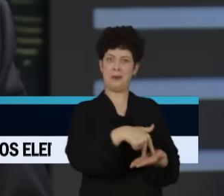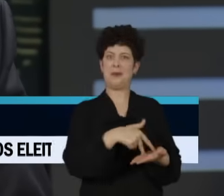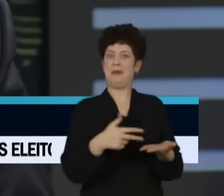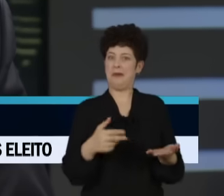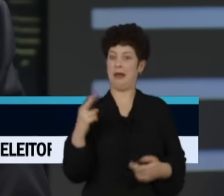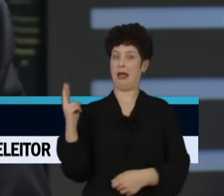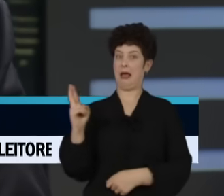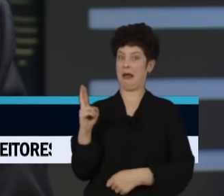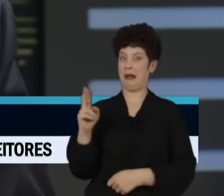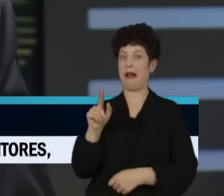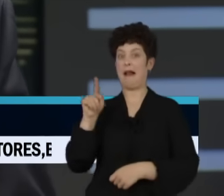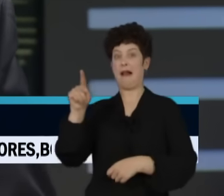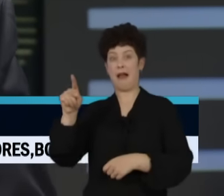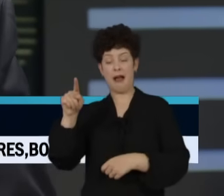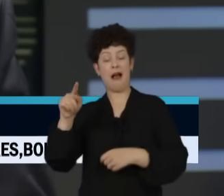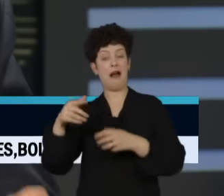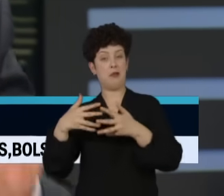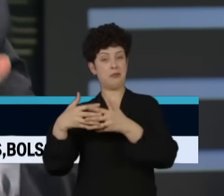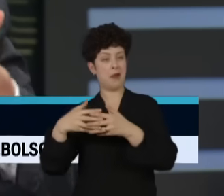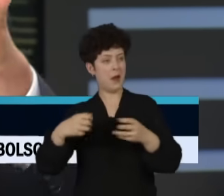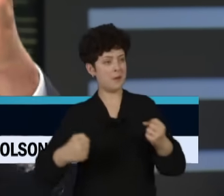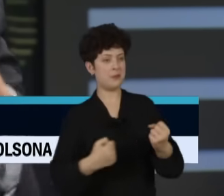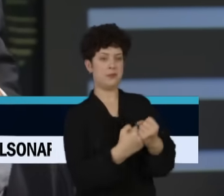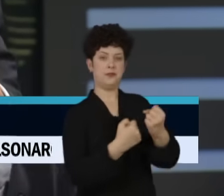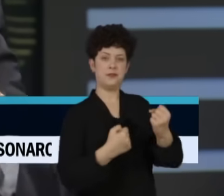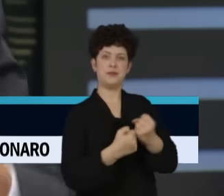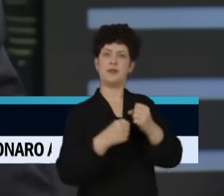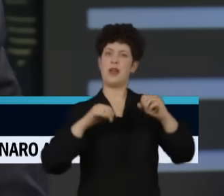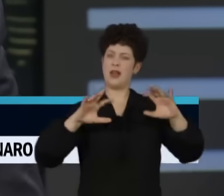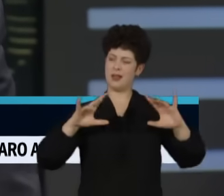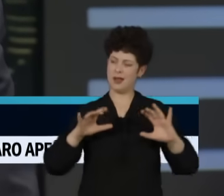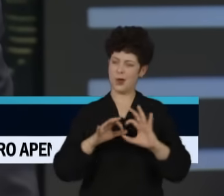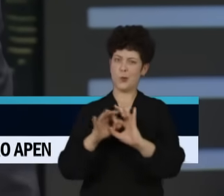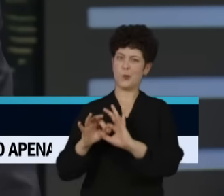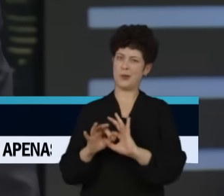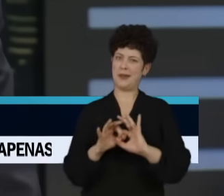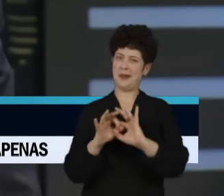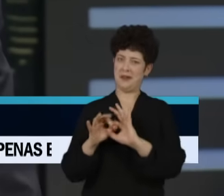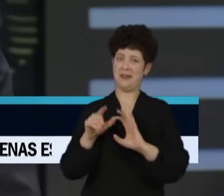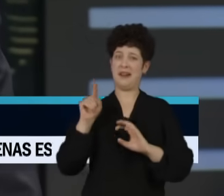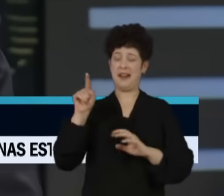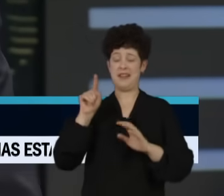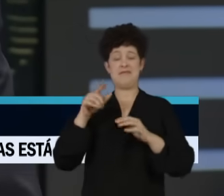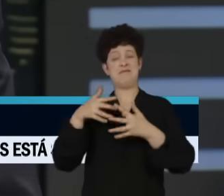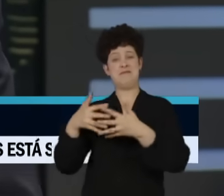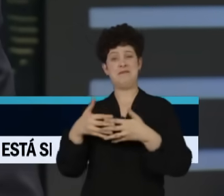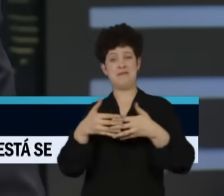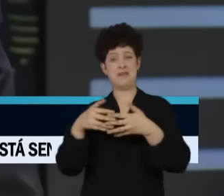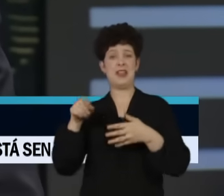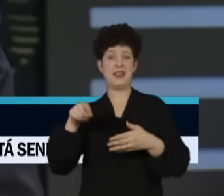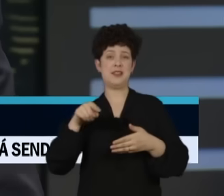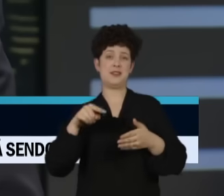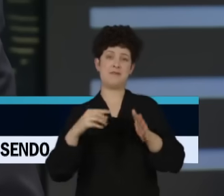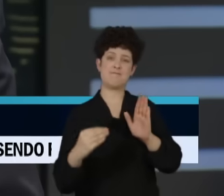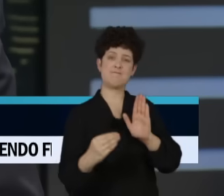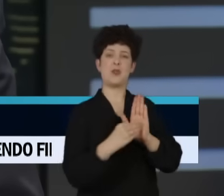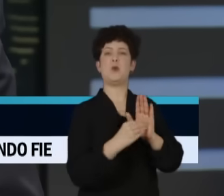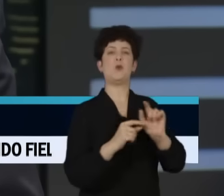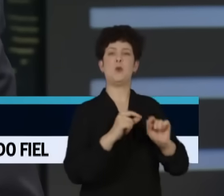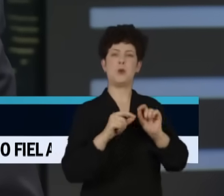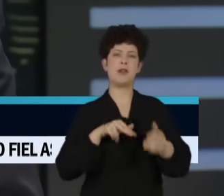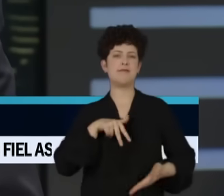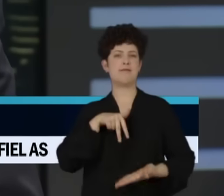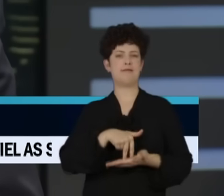inclusive lá nos Estados Unidos apoiando ela. Ou seja, houve uma união nos Estados Unidos. Isso marca território, né? Marca uma